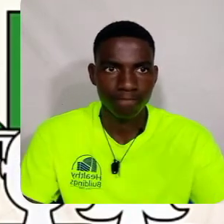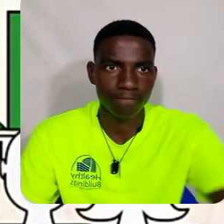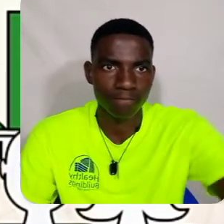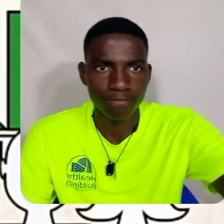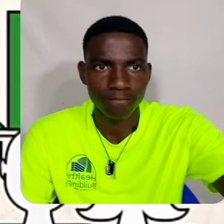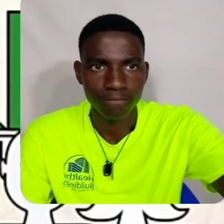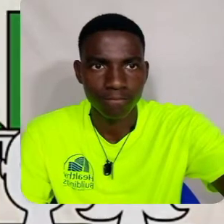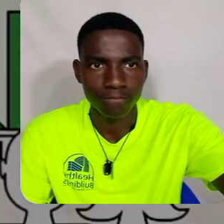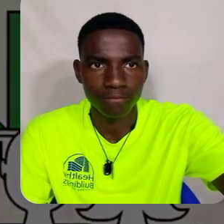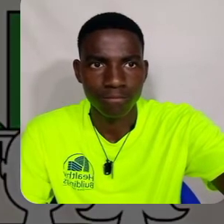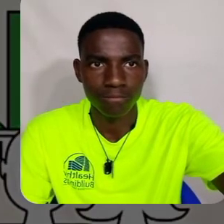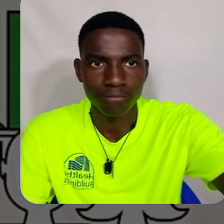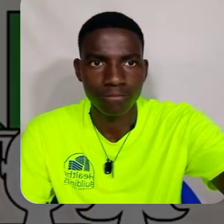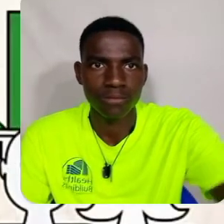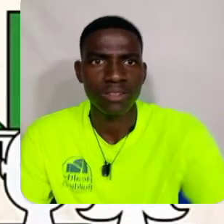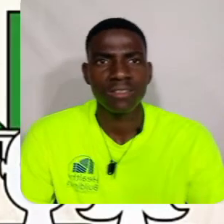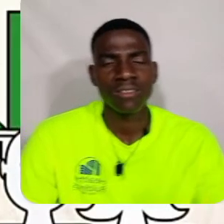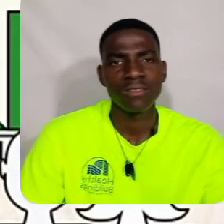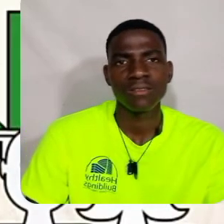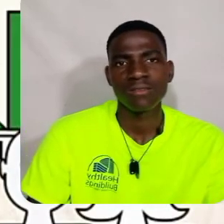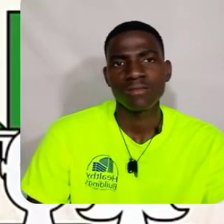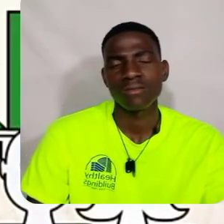com deputados federais.